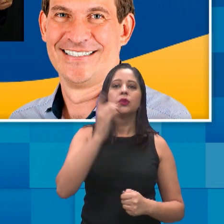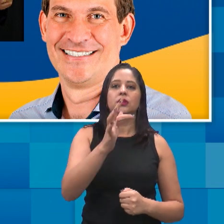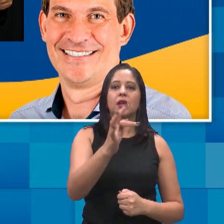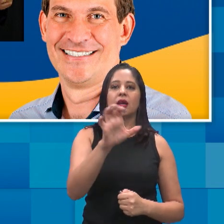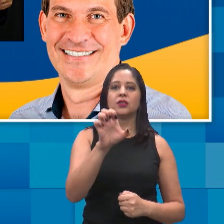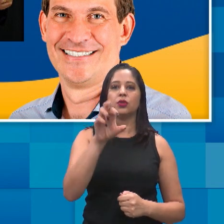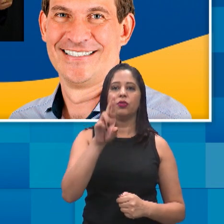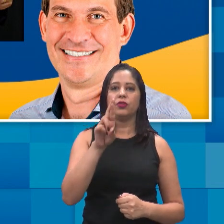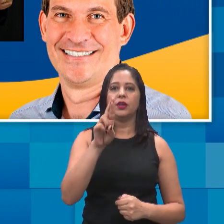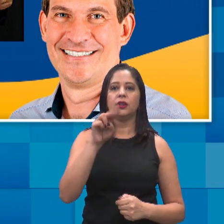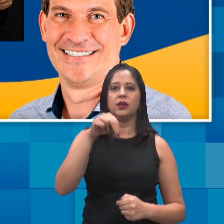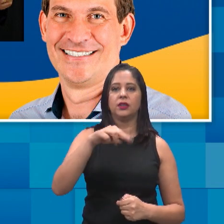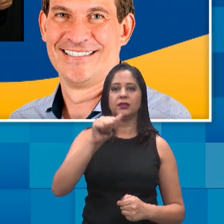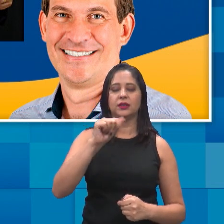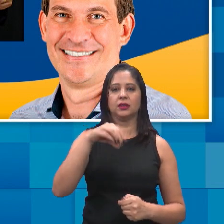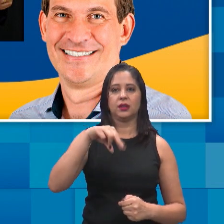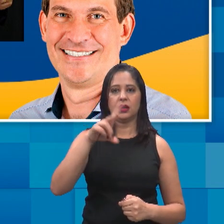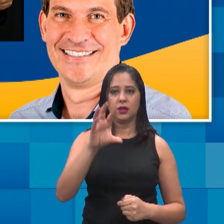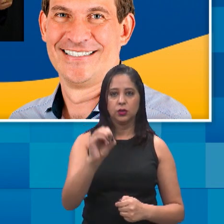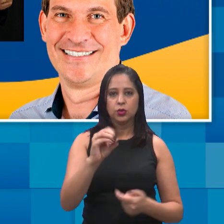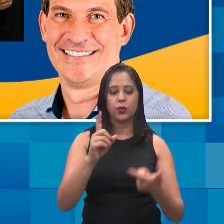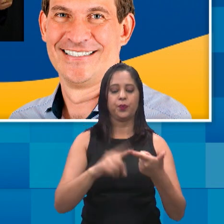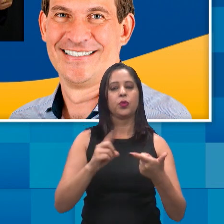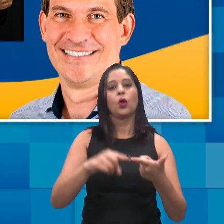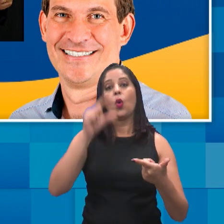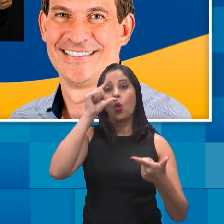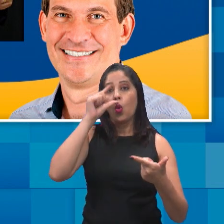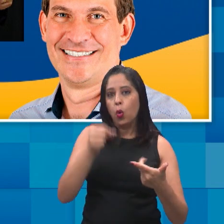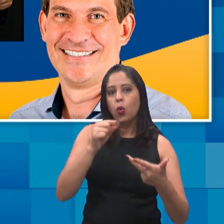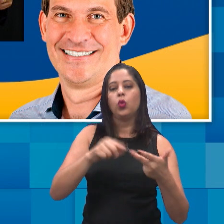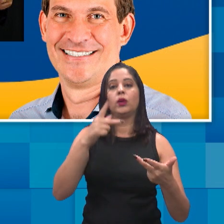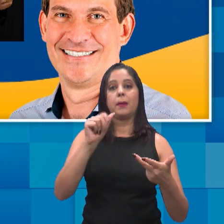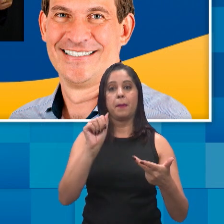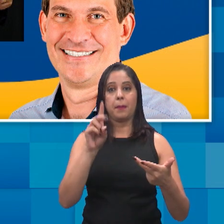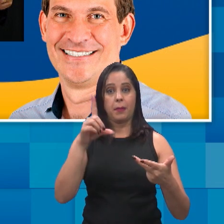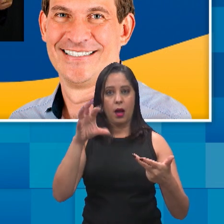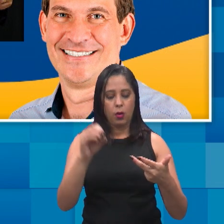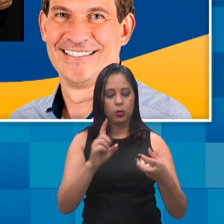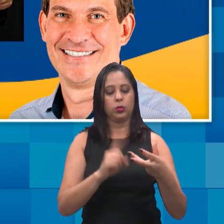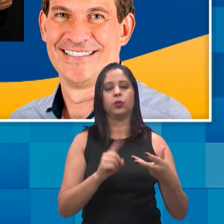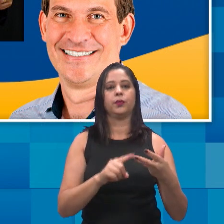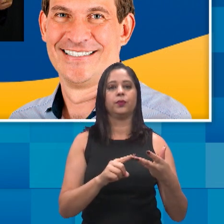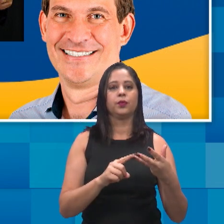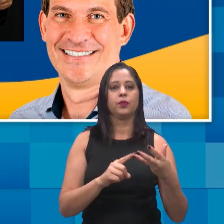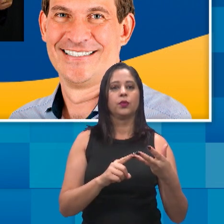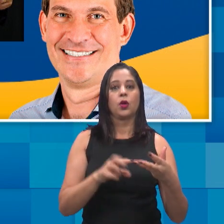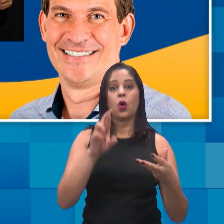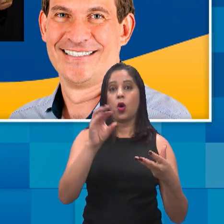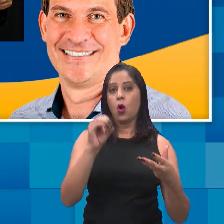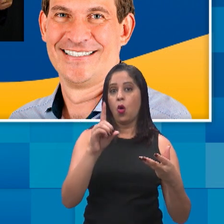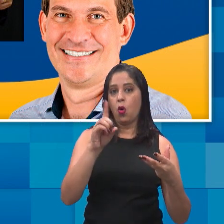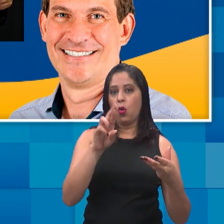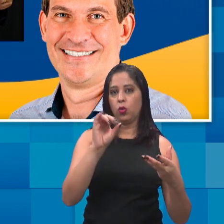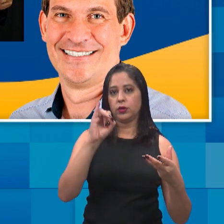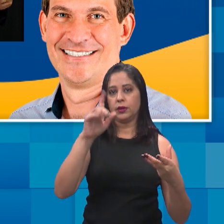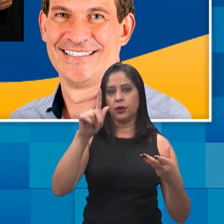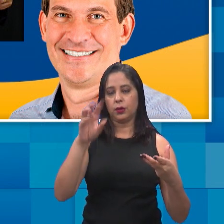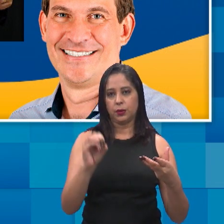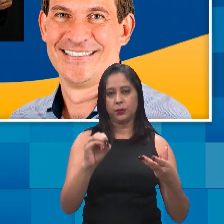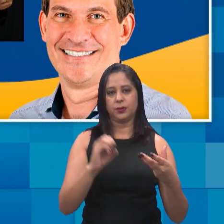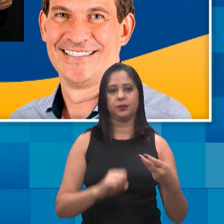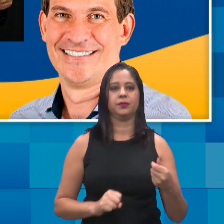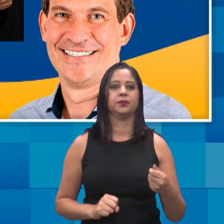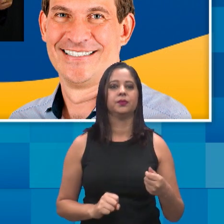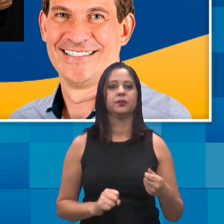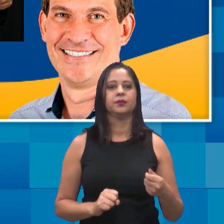deputado Paulo, o deputado Eduardo Cury, que nos recebeu também, o Paulo Alexandre, e também o Rodrigo Gambale.